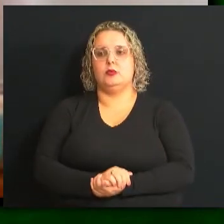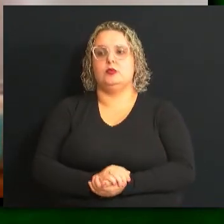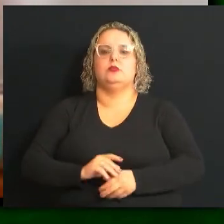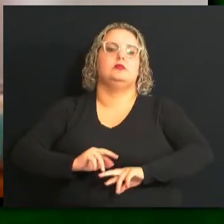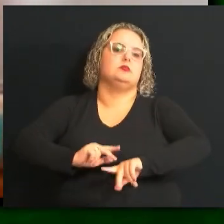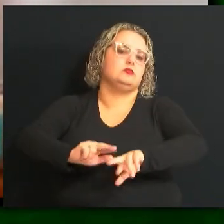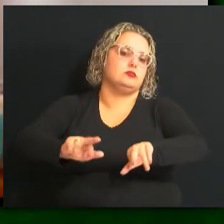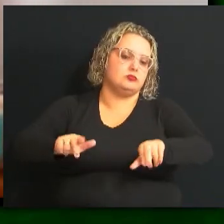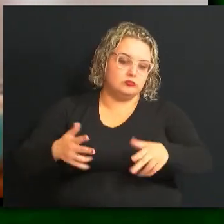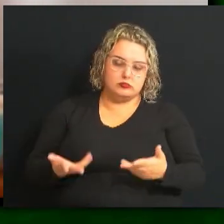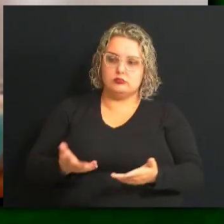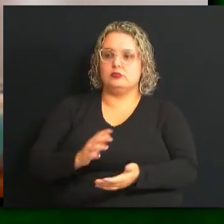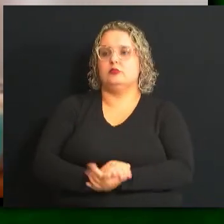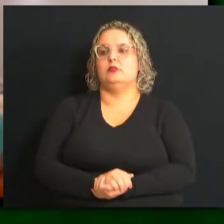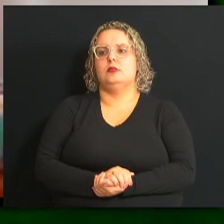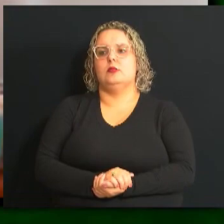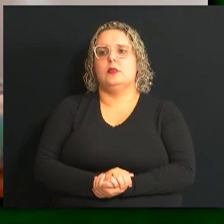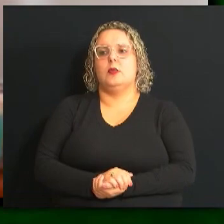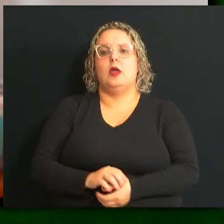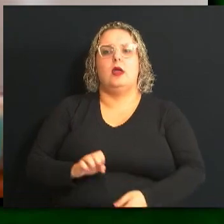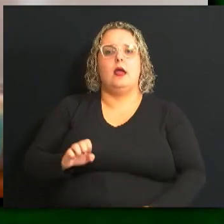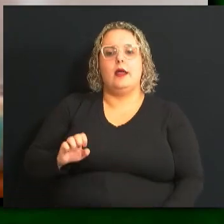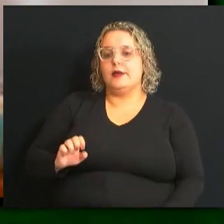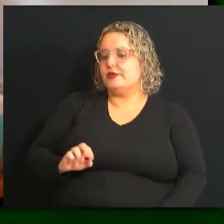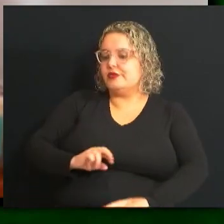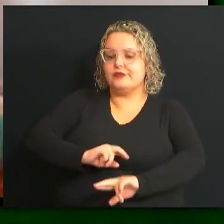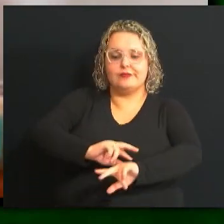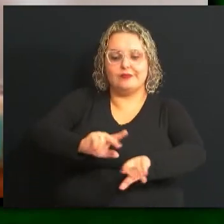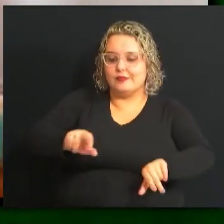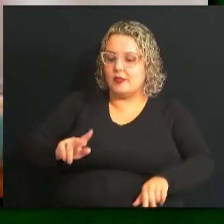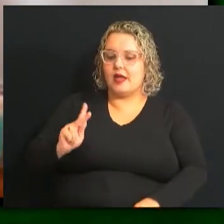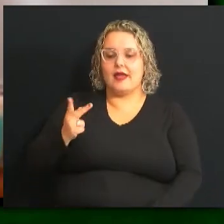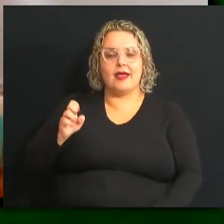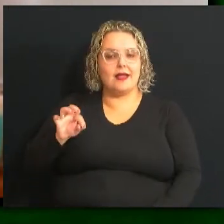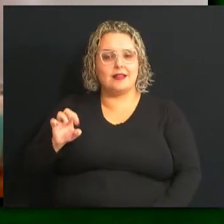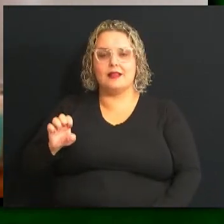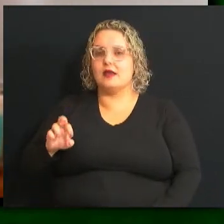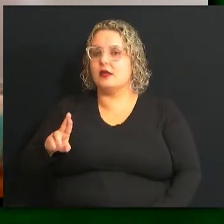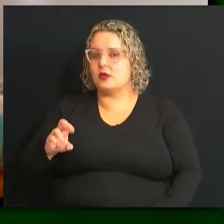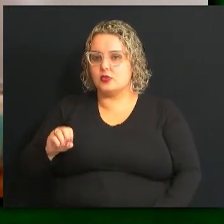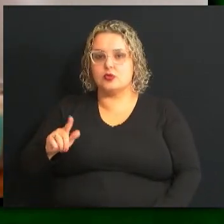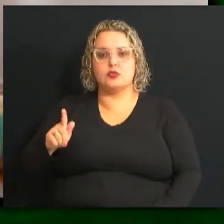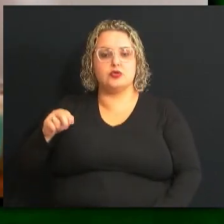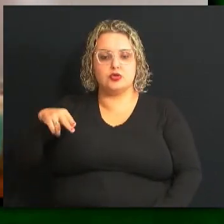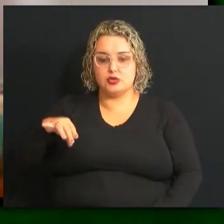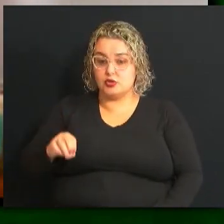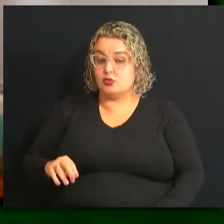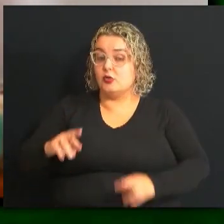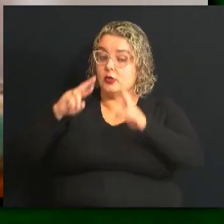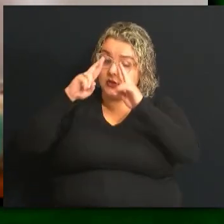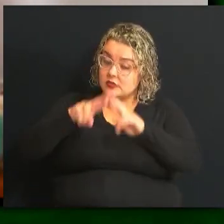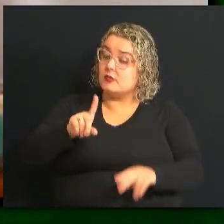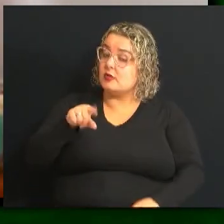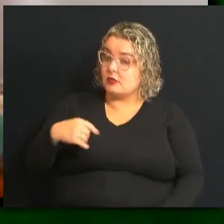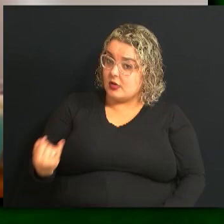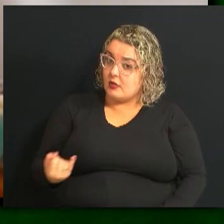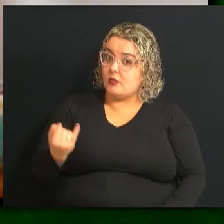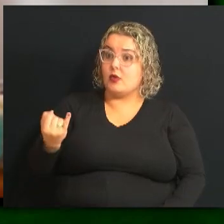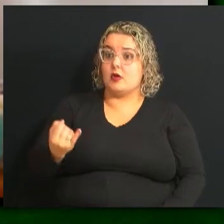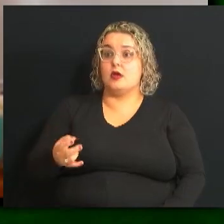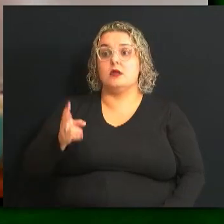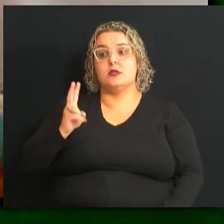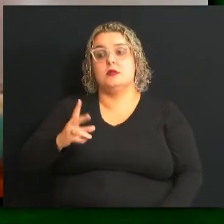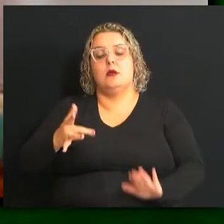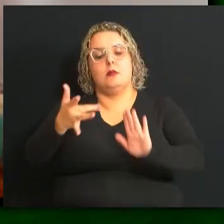num ambiente heterogêneo, né, onde o respeito é muito importante, onde a gente tem sempre que colocar em pauta